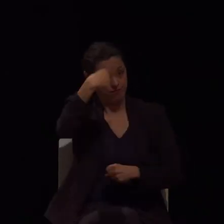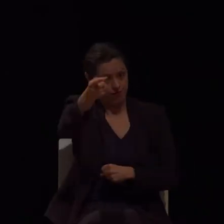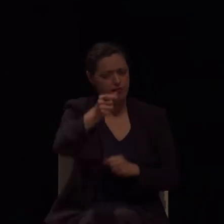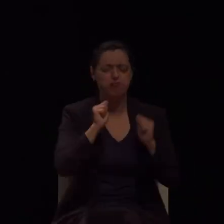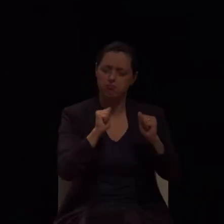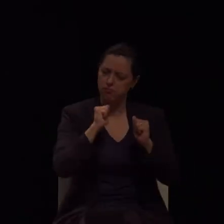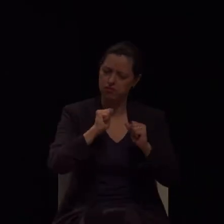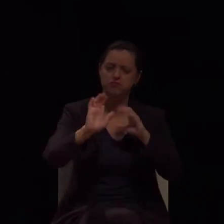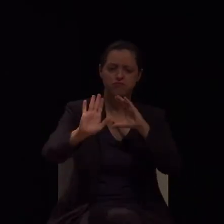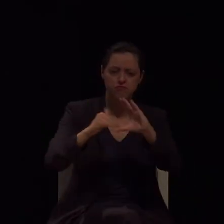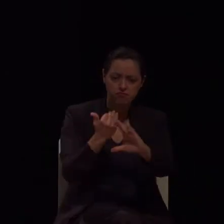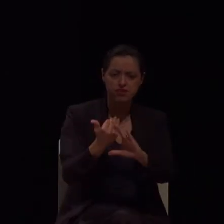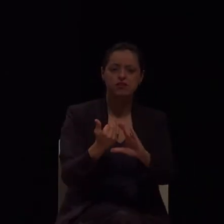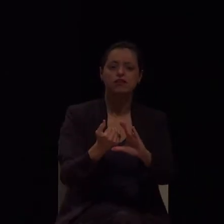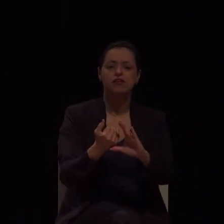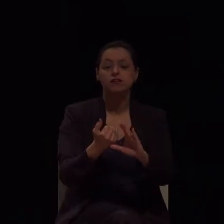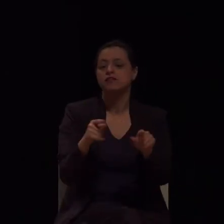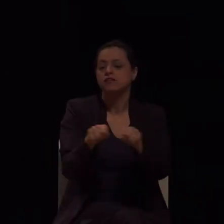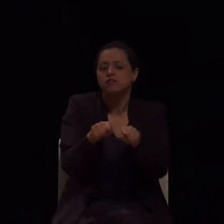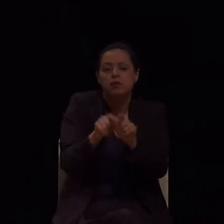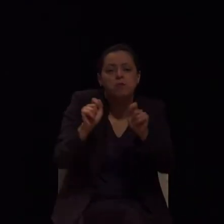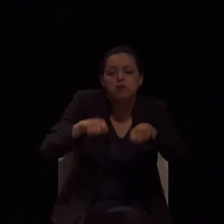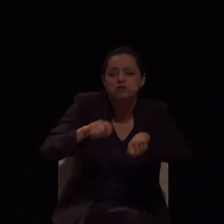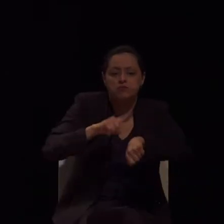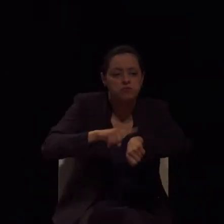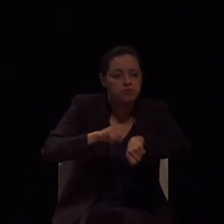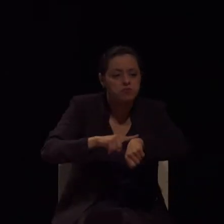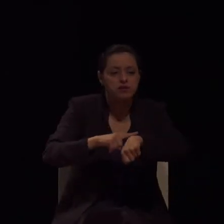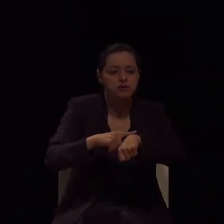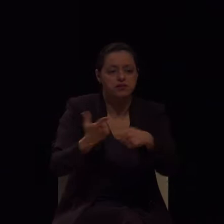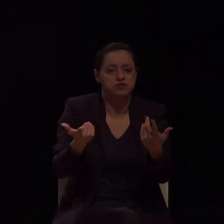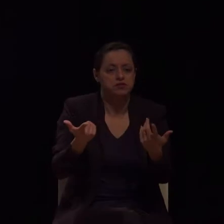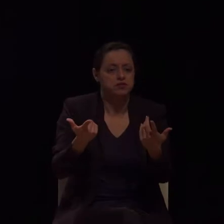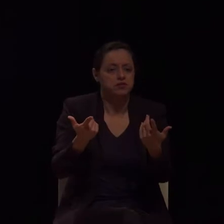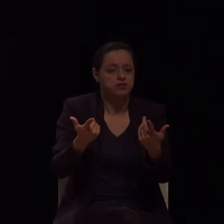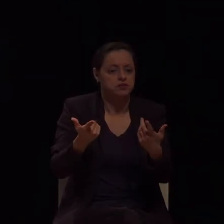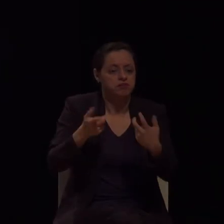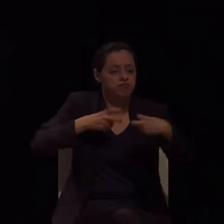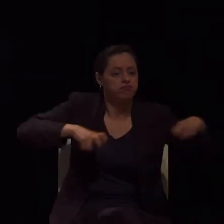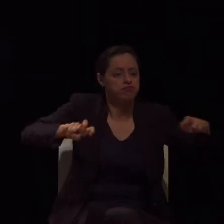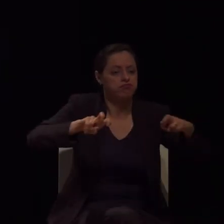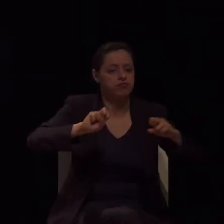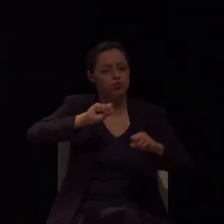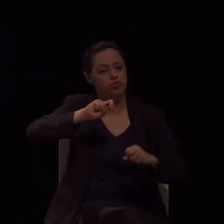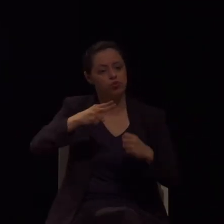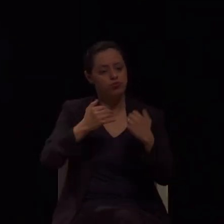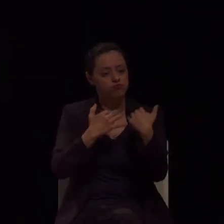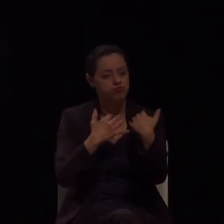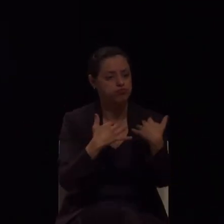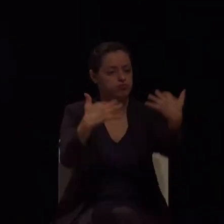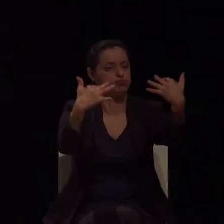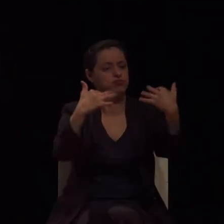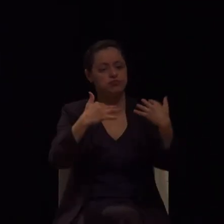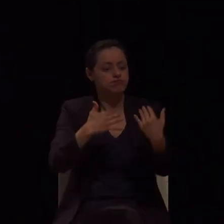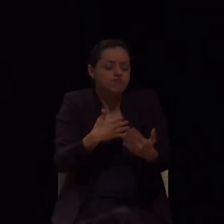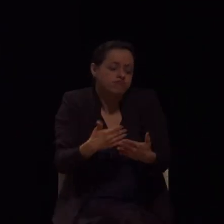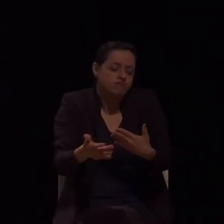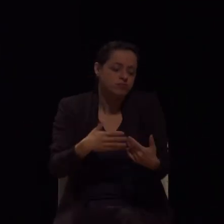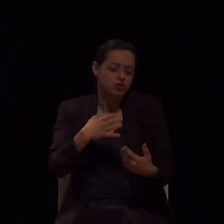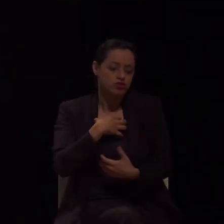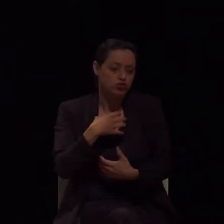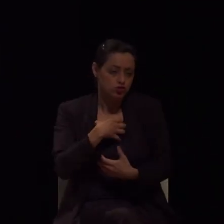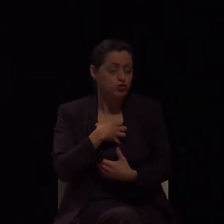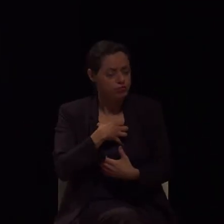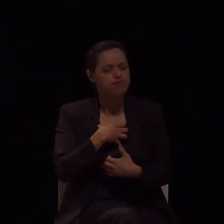inclusive veja a possibilidade de algum momento a gente montar um formato com uma conversa uma plenária a gente embaixo do gol mas que agora por que não pensar